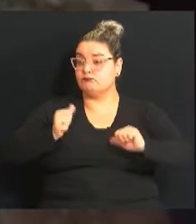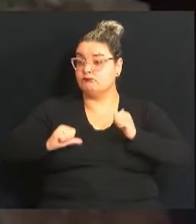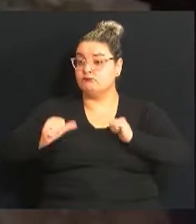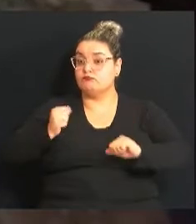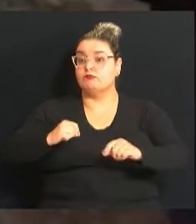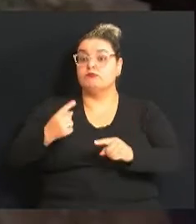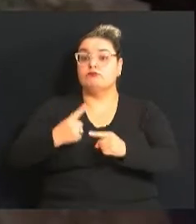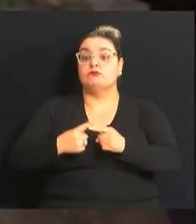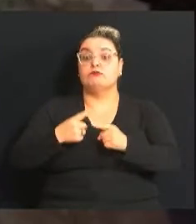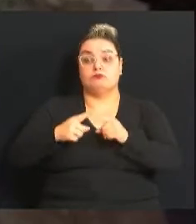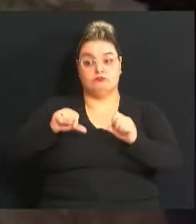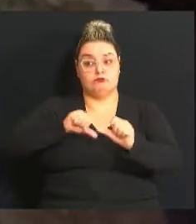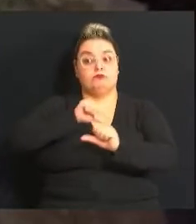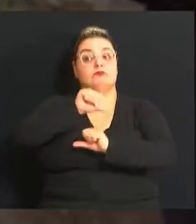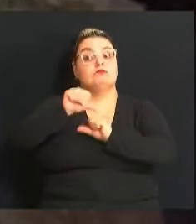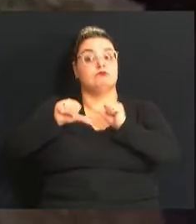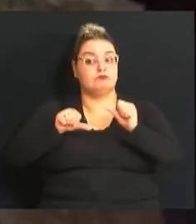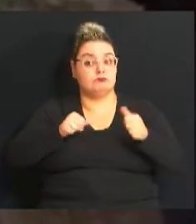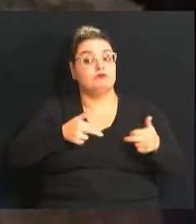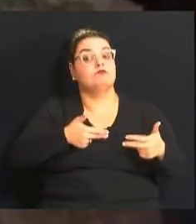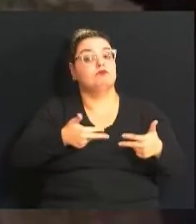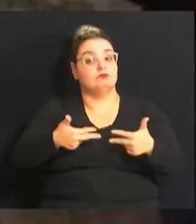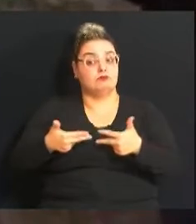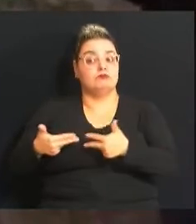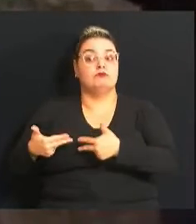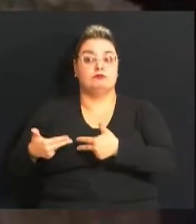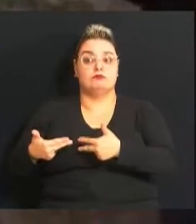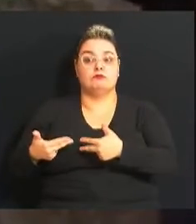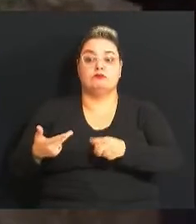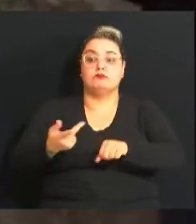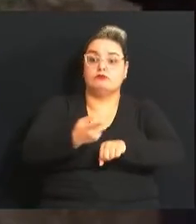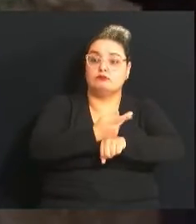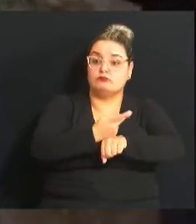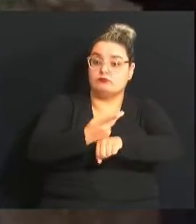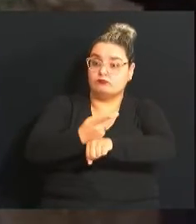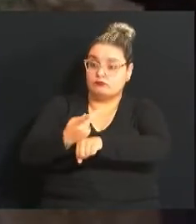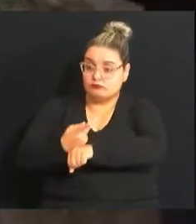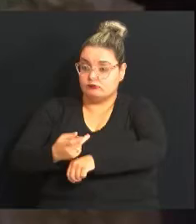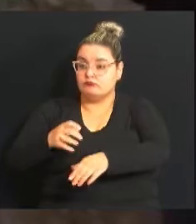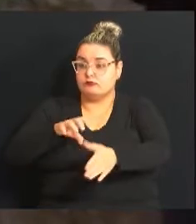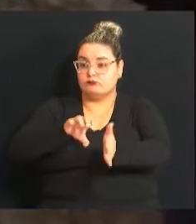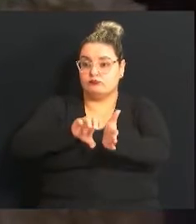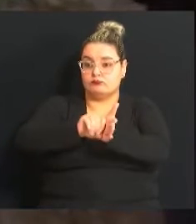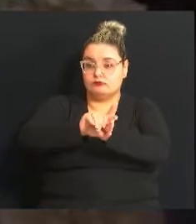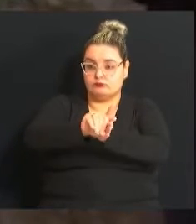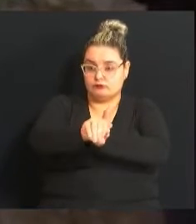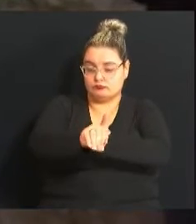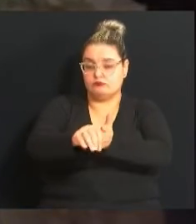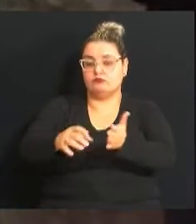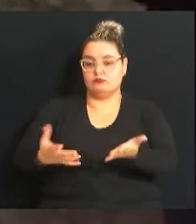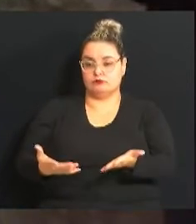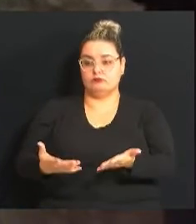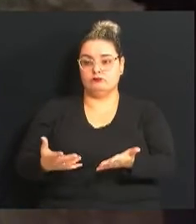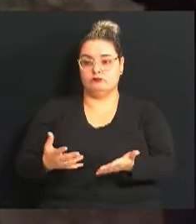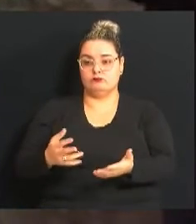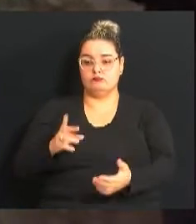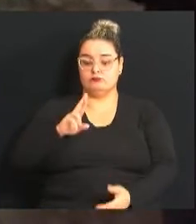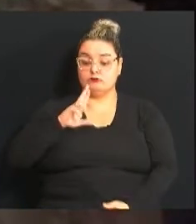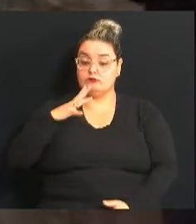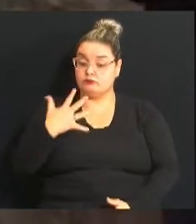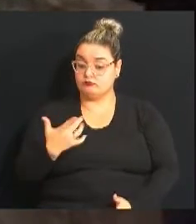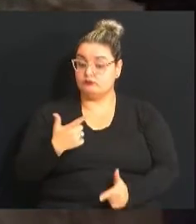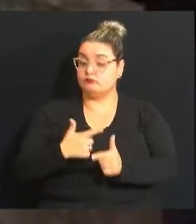mudou muito dos nossos padrões. As buscas no Google para a solução de